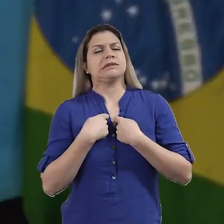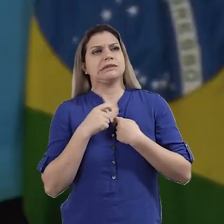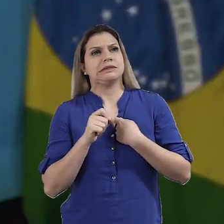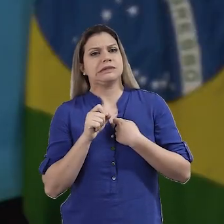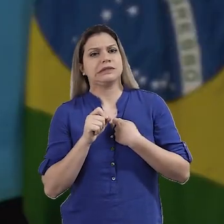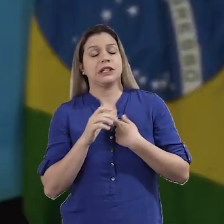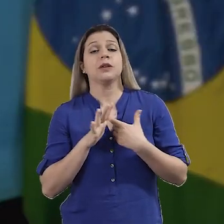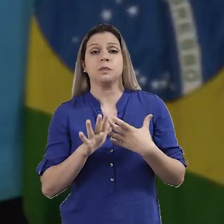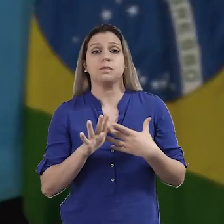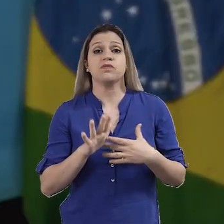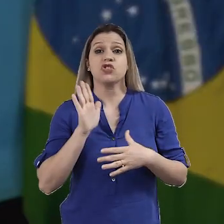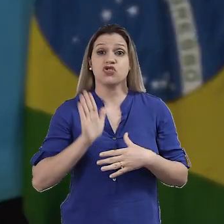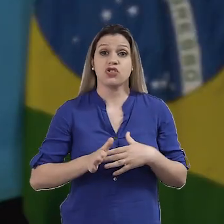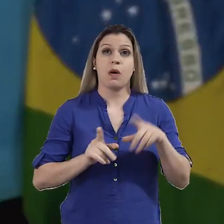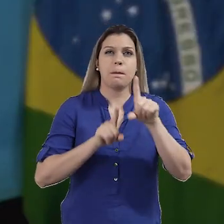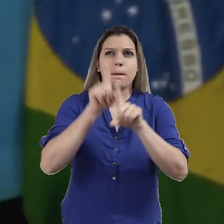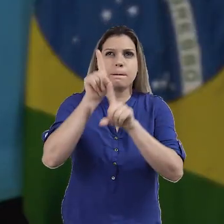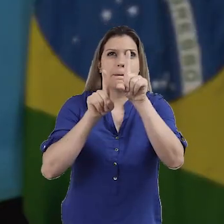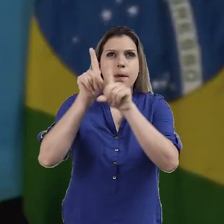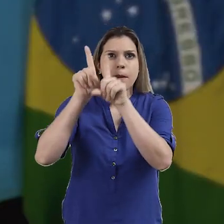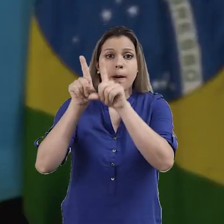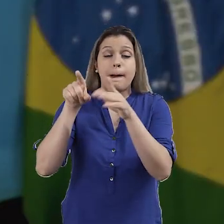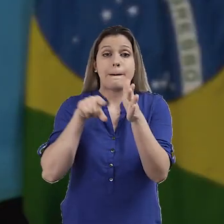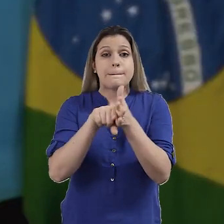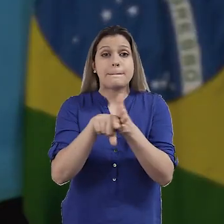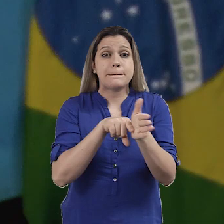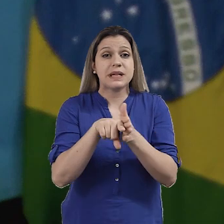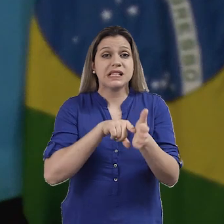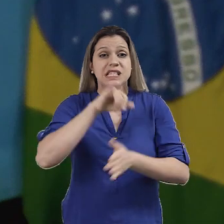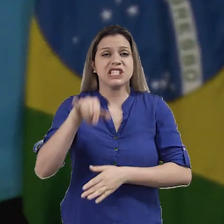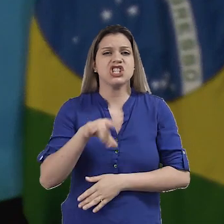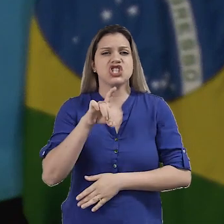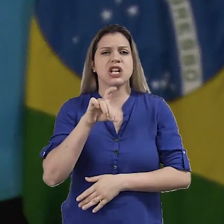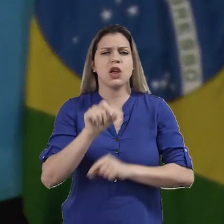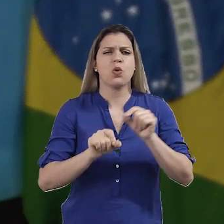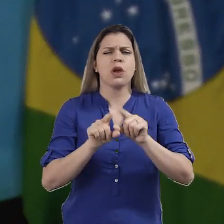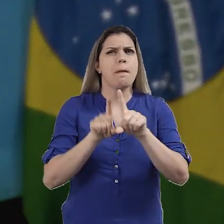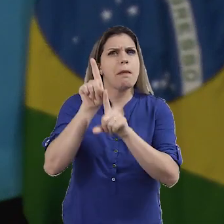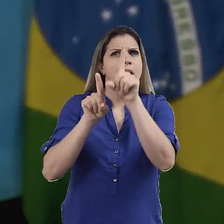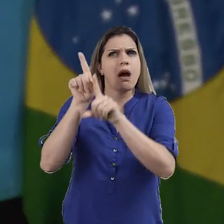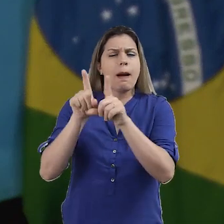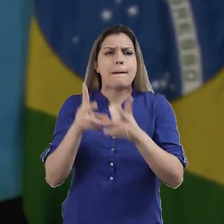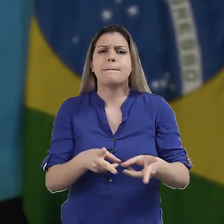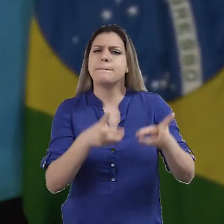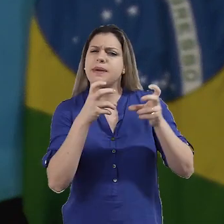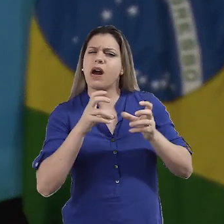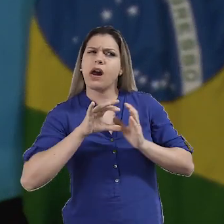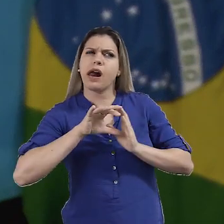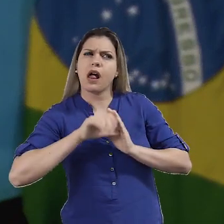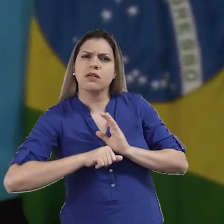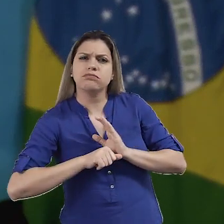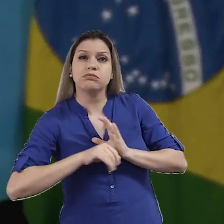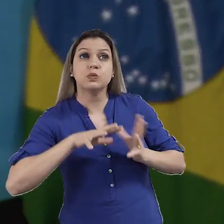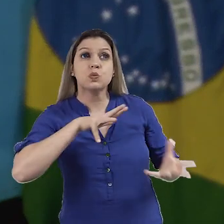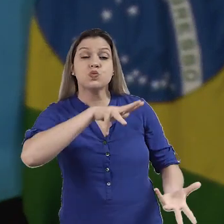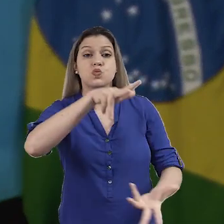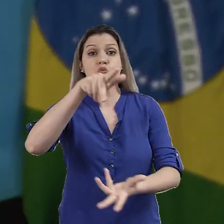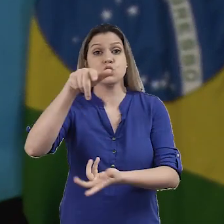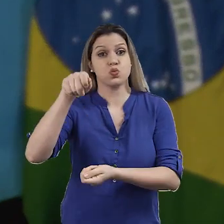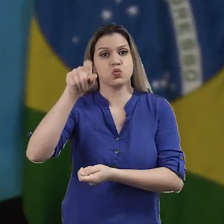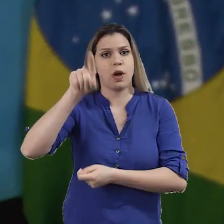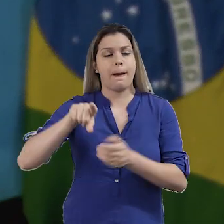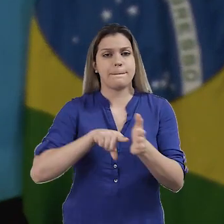em janeiro deste ano uma pesquisa que é o Índice de Percepção da Corrupção Mundial. Essa pesquisa